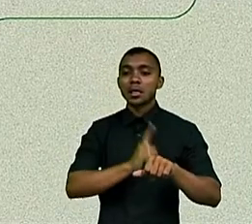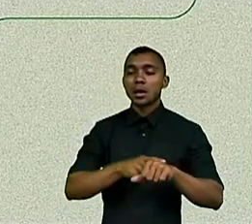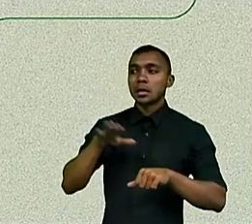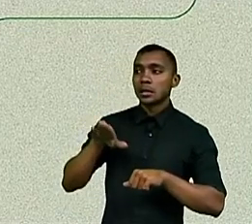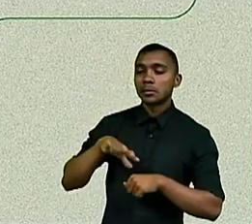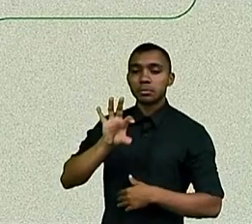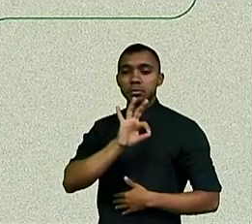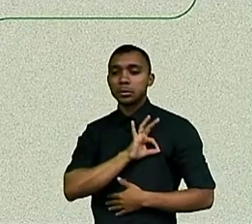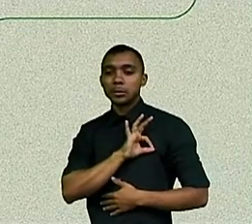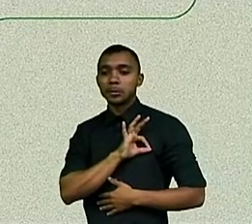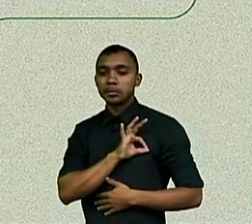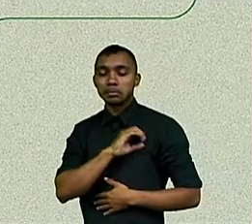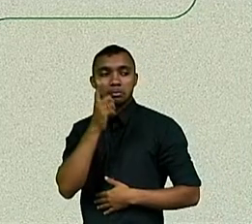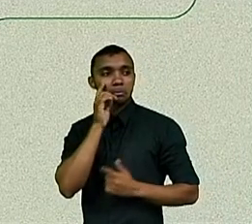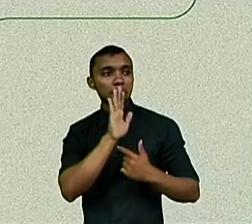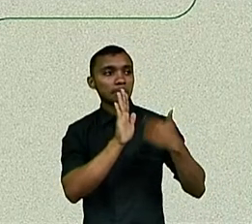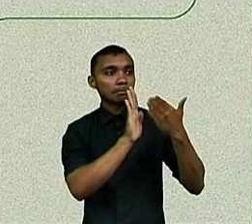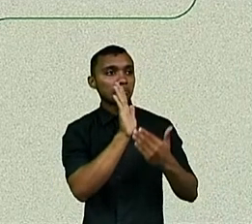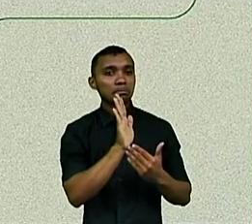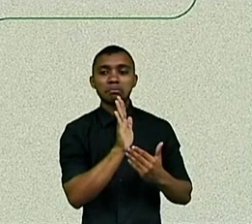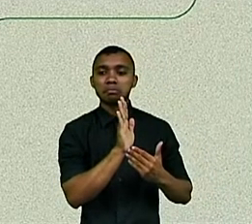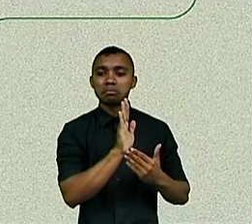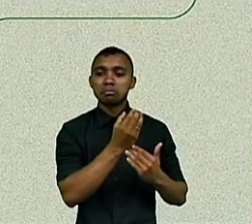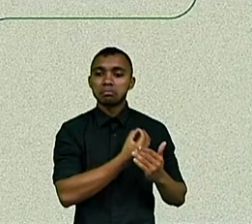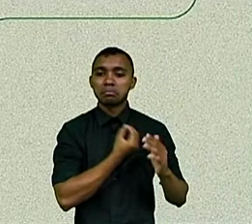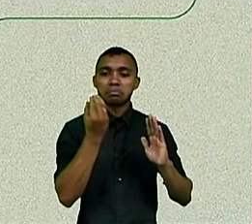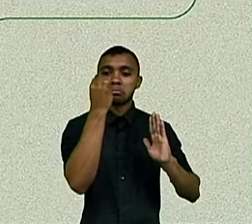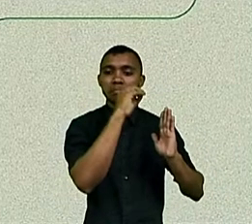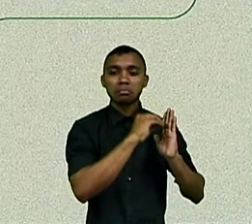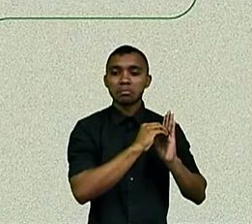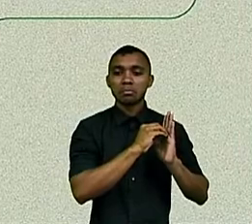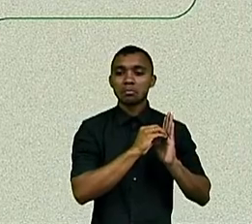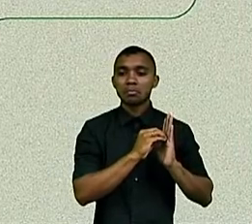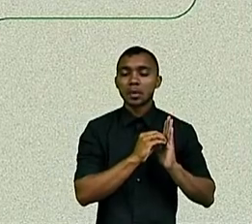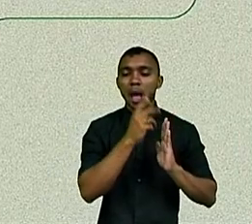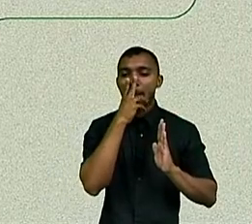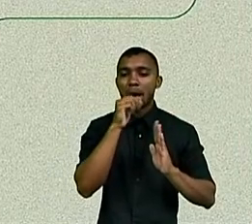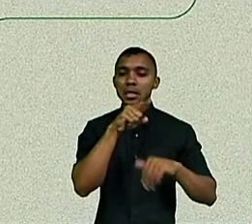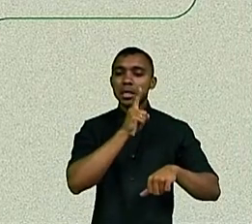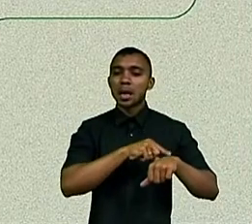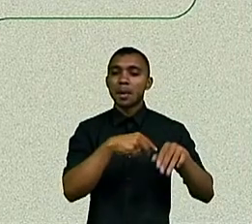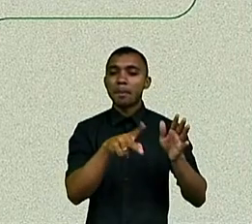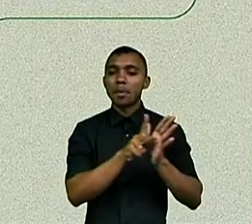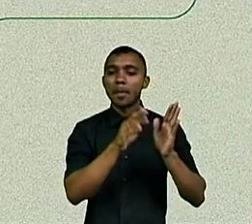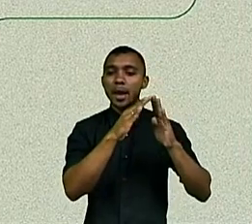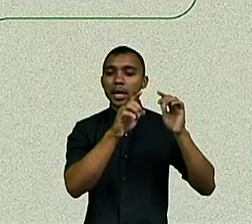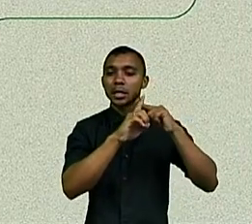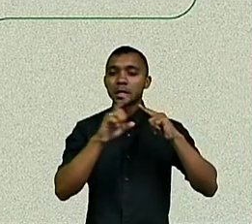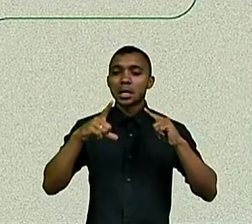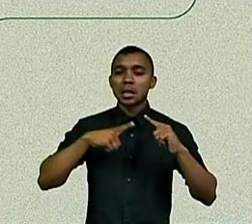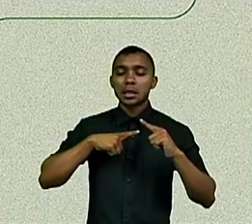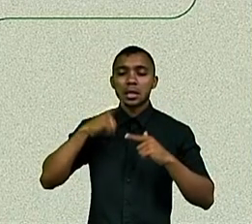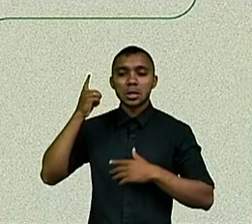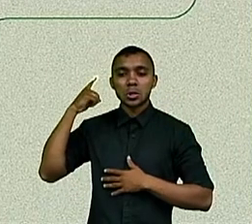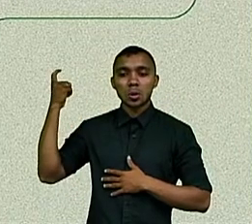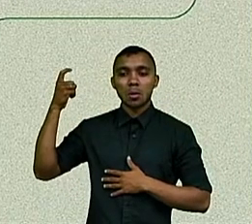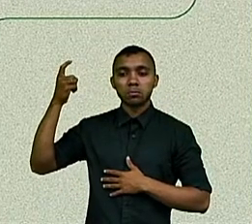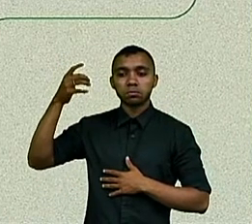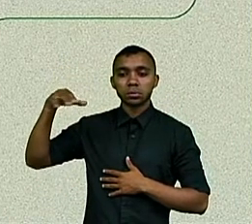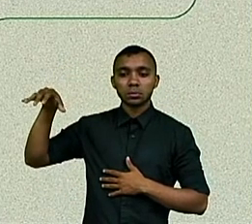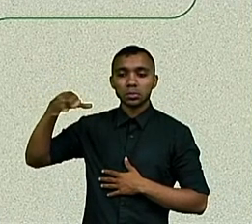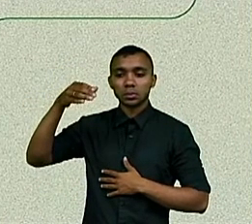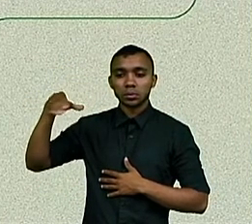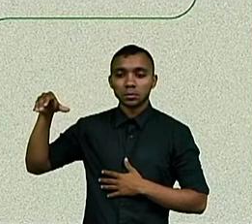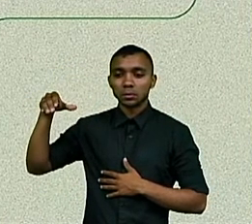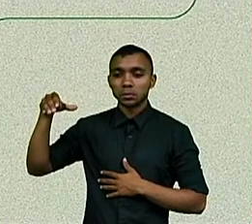bater o ponto mostrando o condicionamento do homem agora não mas o tempo da natureza o tempo da igreja com sinos né mas agora o tempo da serem